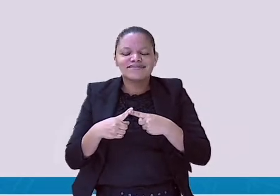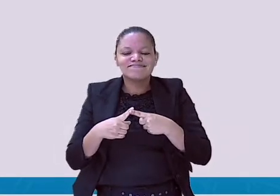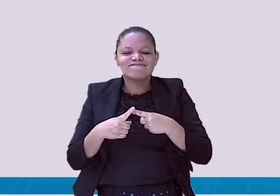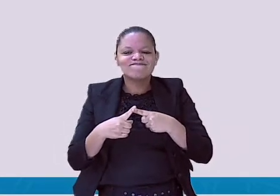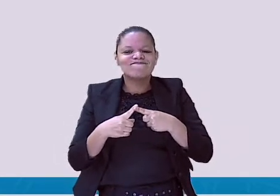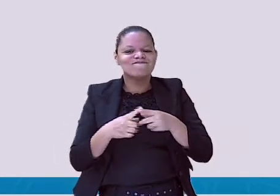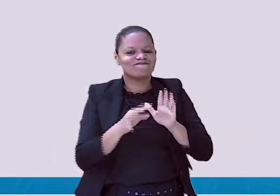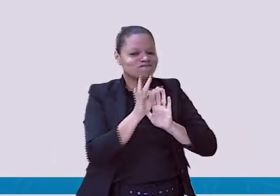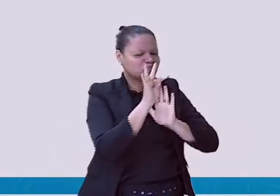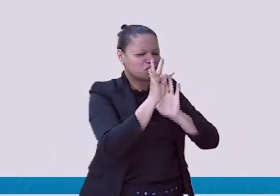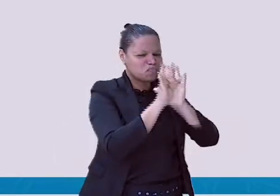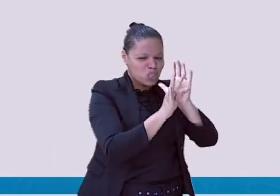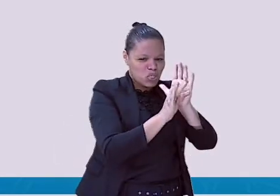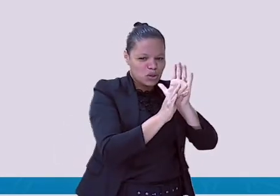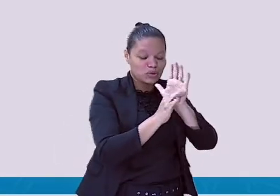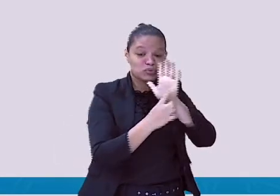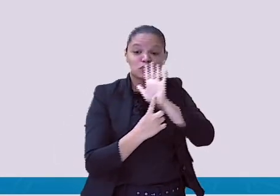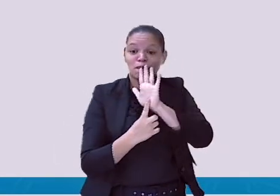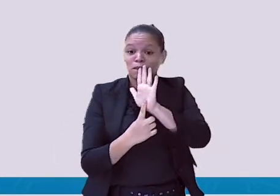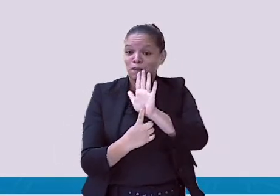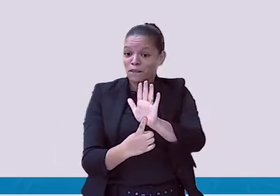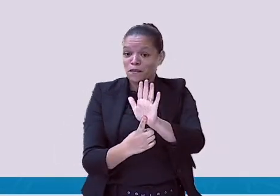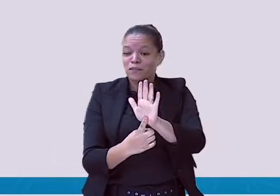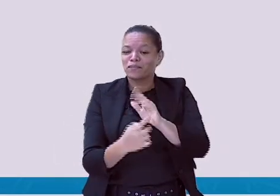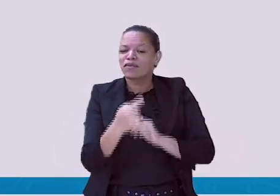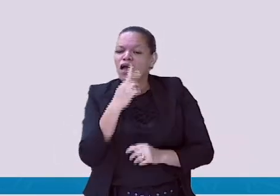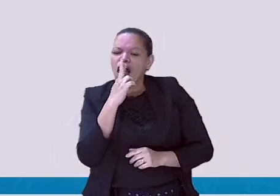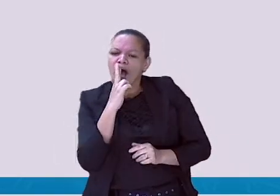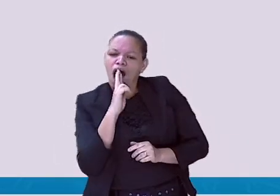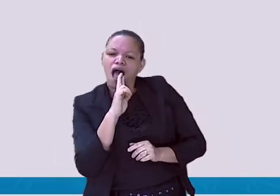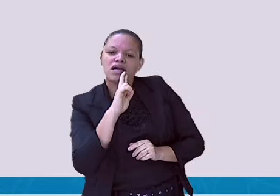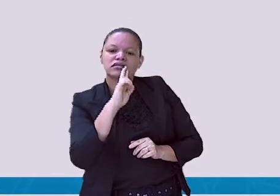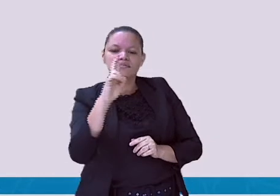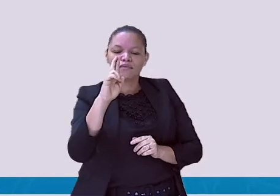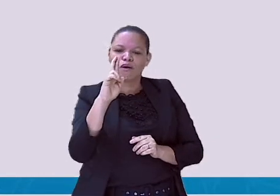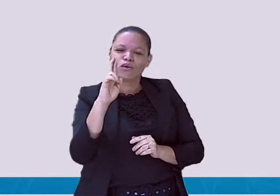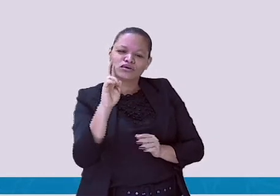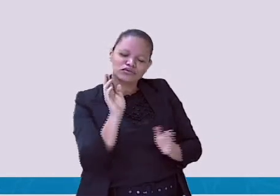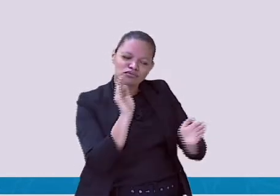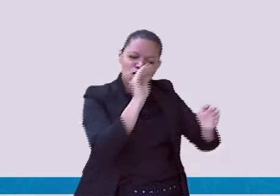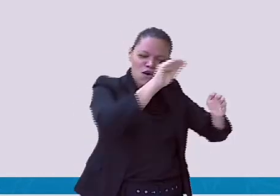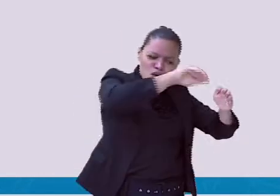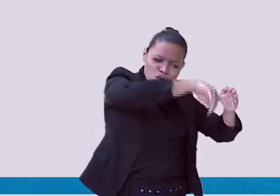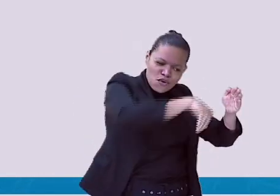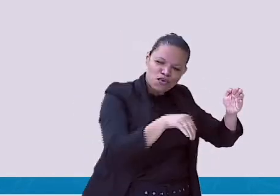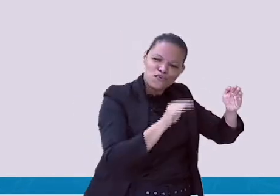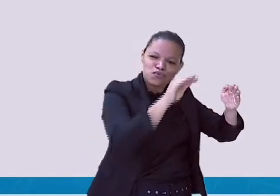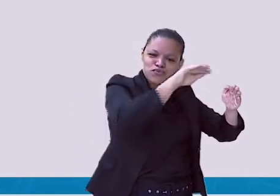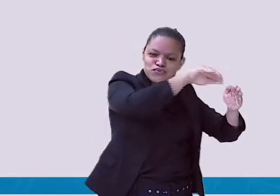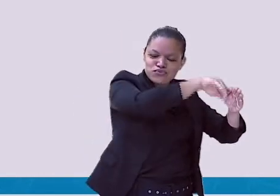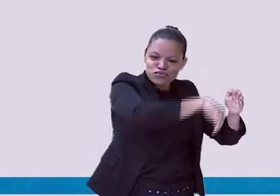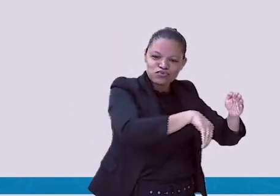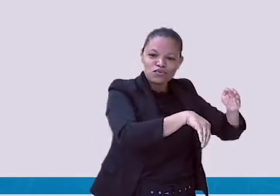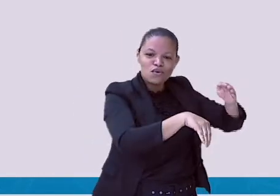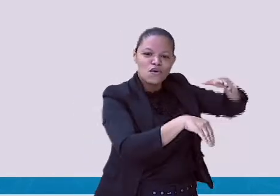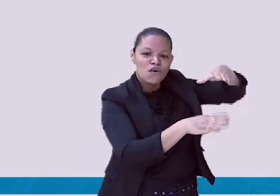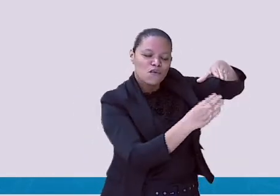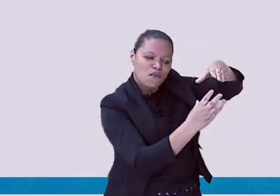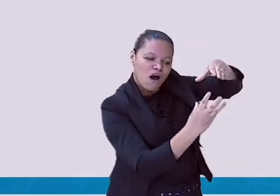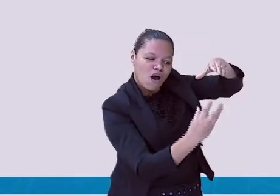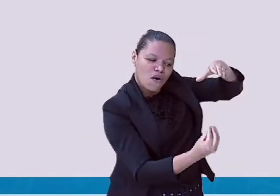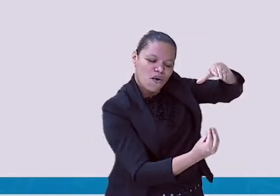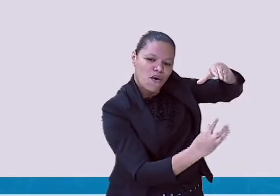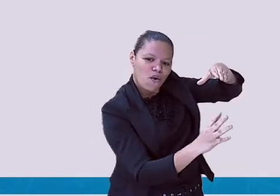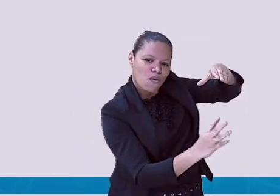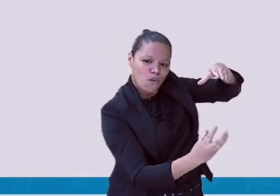jeito acontece o processo do nascimento das tartarugas. Atividade de número